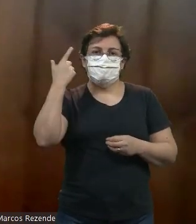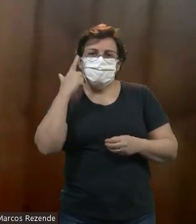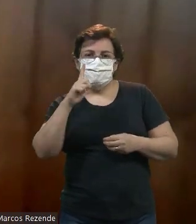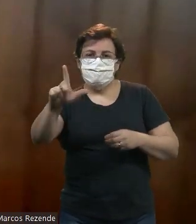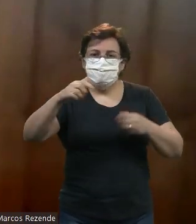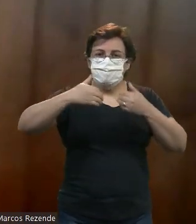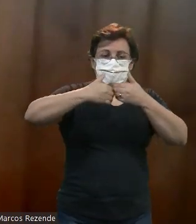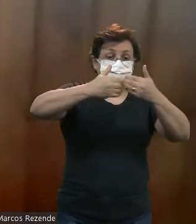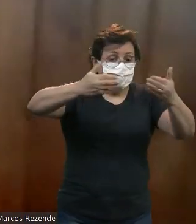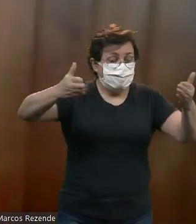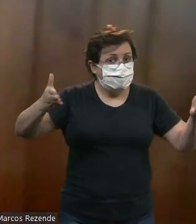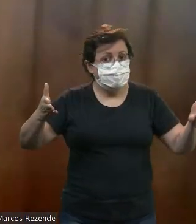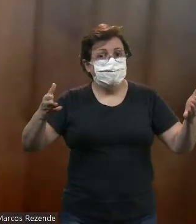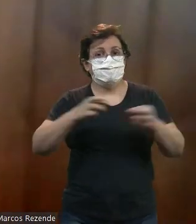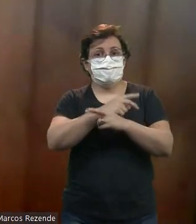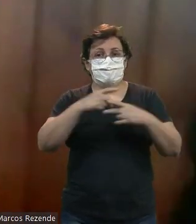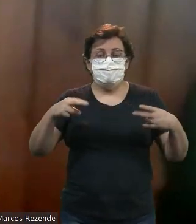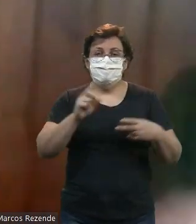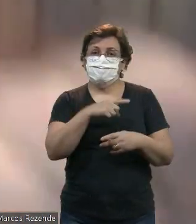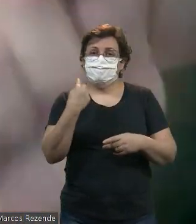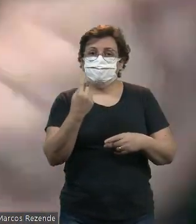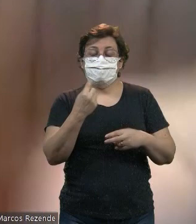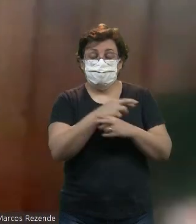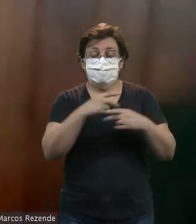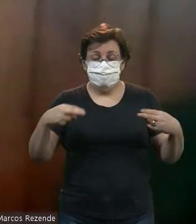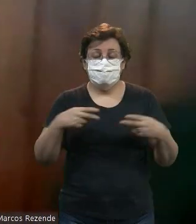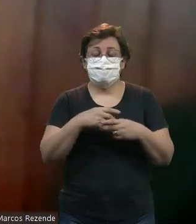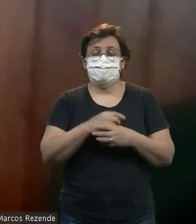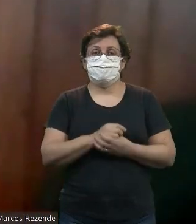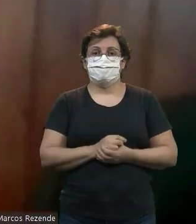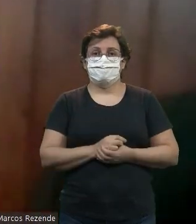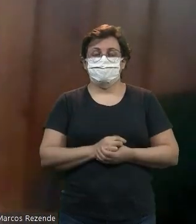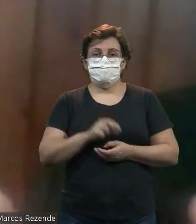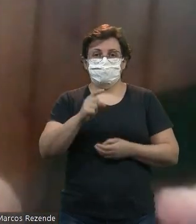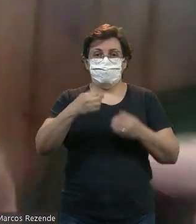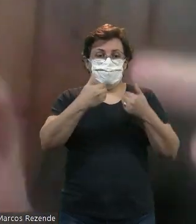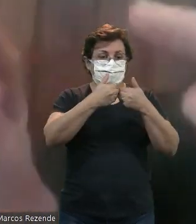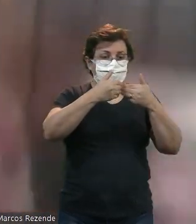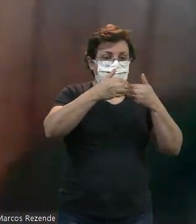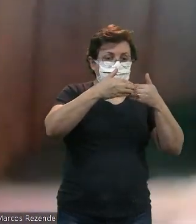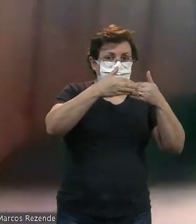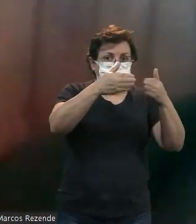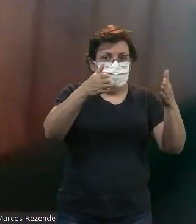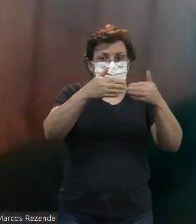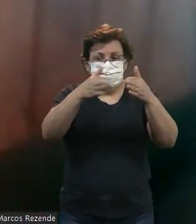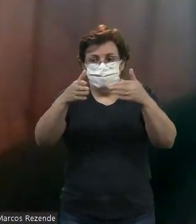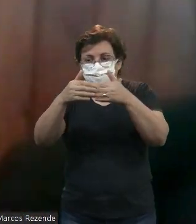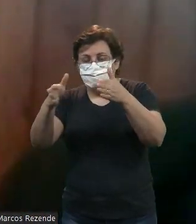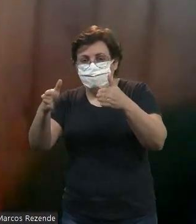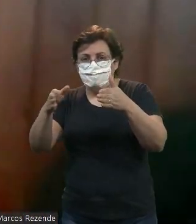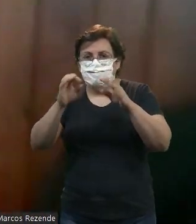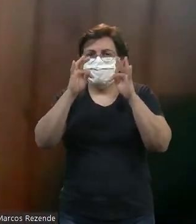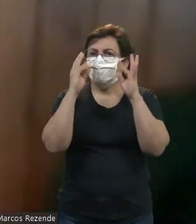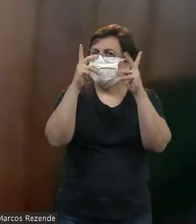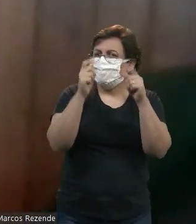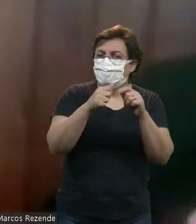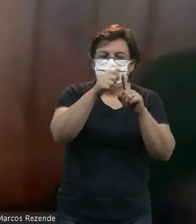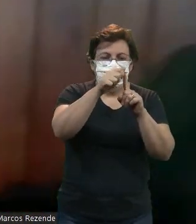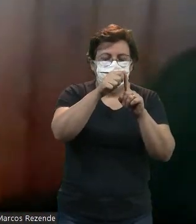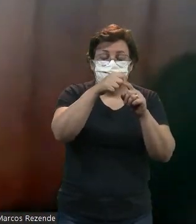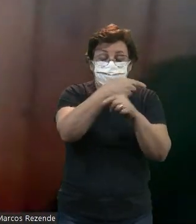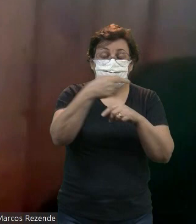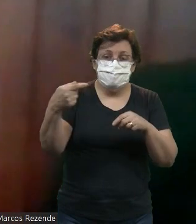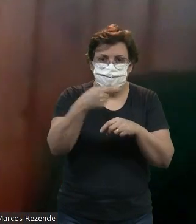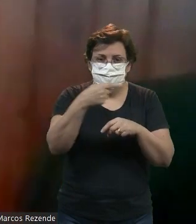abertura das nossas atividades. E essa abertura vai ser semanalmente avaliada